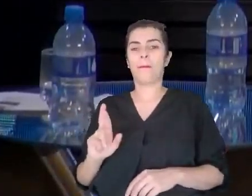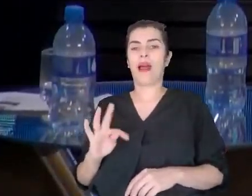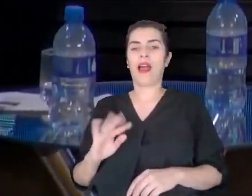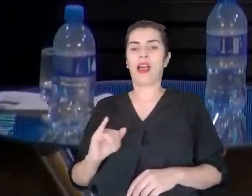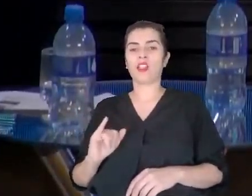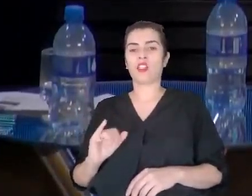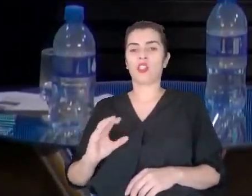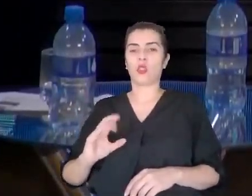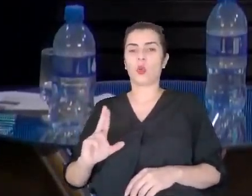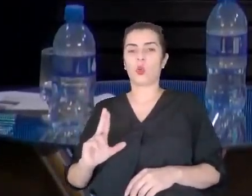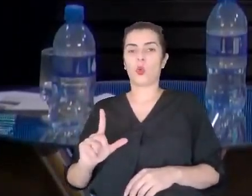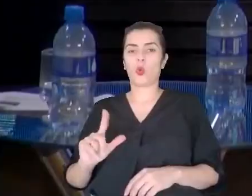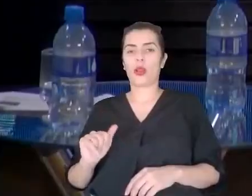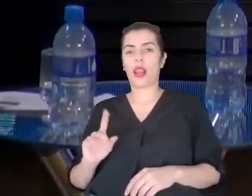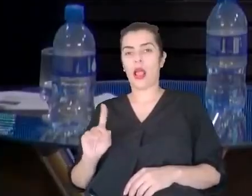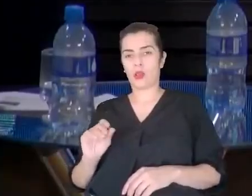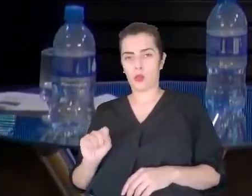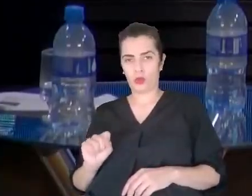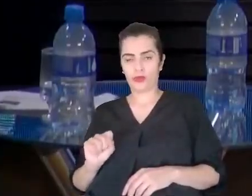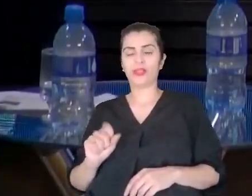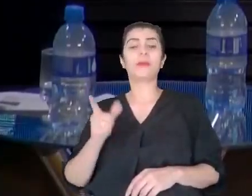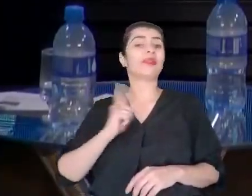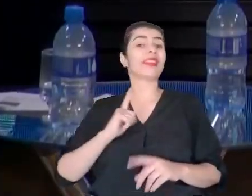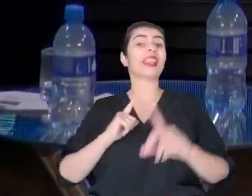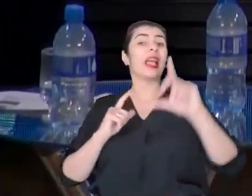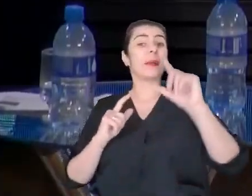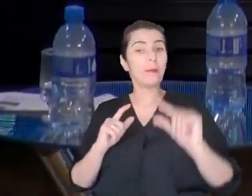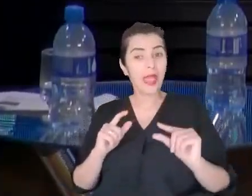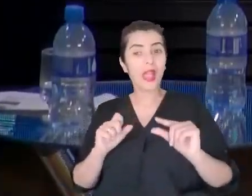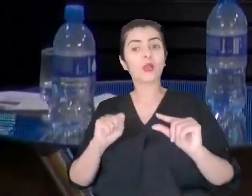acaba tendo um pouquinho menos quando a gente adiciona